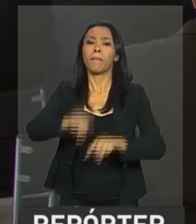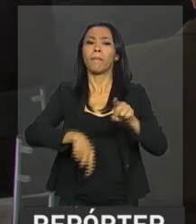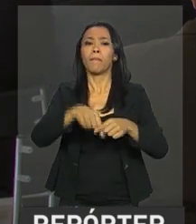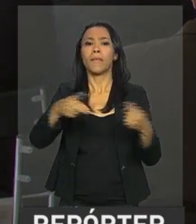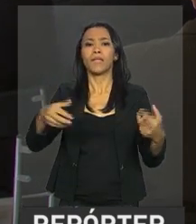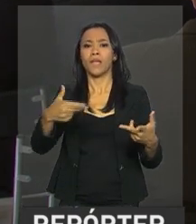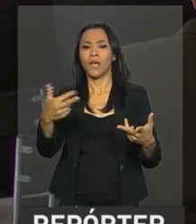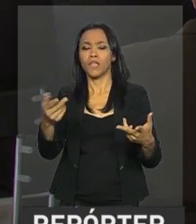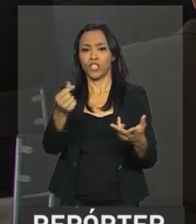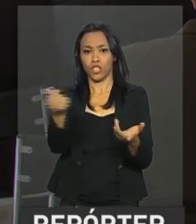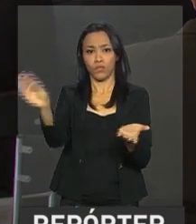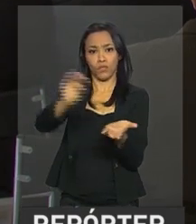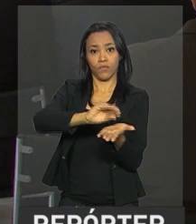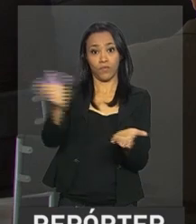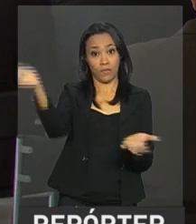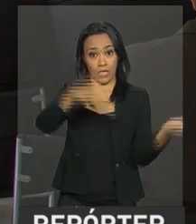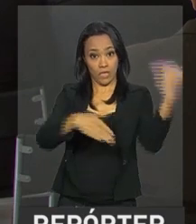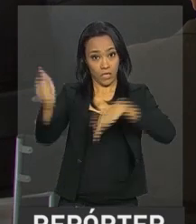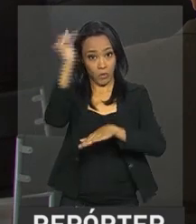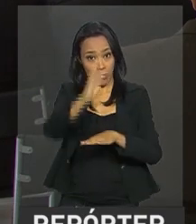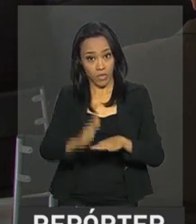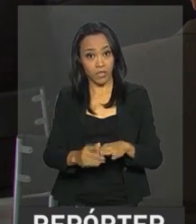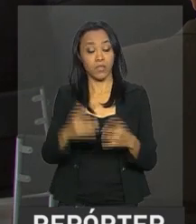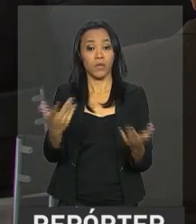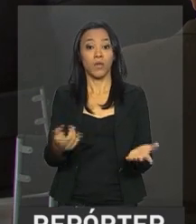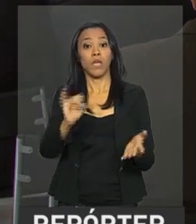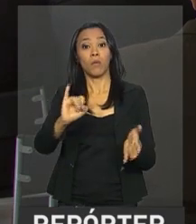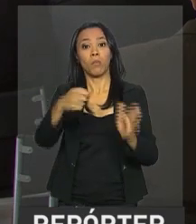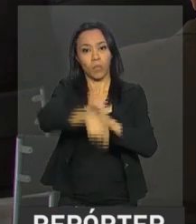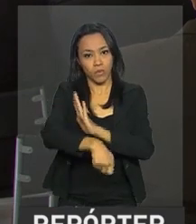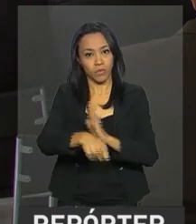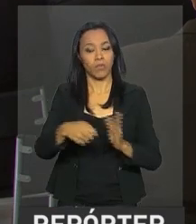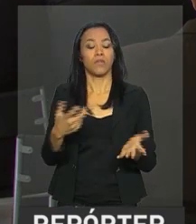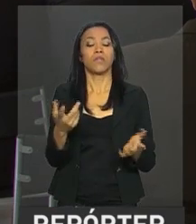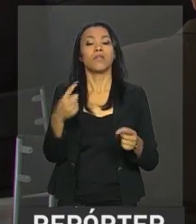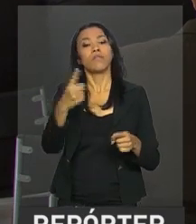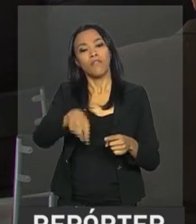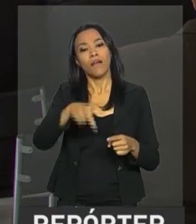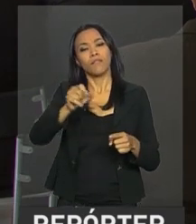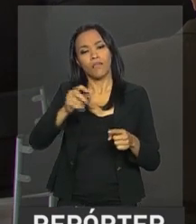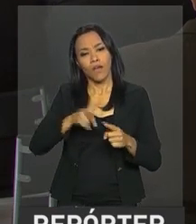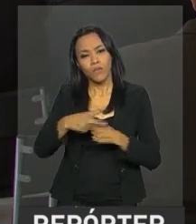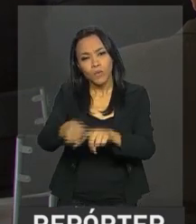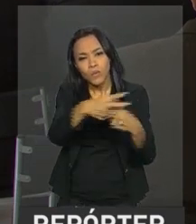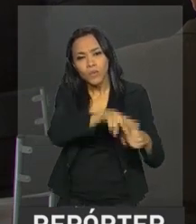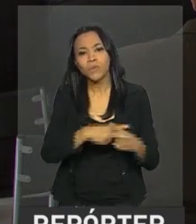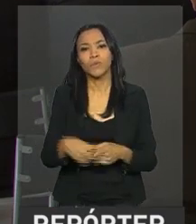do exterior. Segundo o ministro, os estados vão ter que dar como contrapartida o ajuste fiscal.